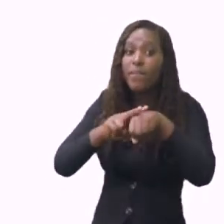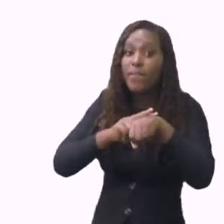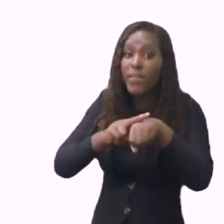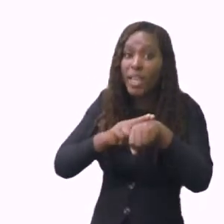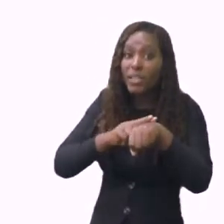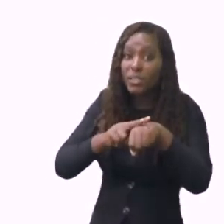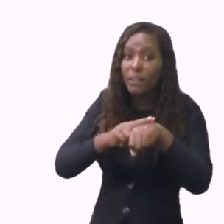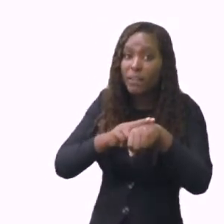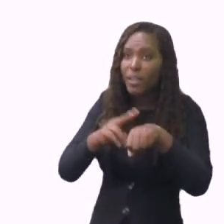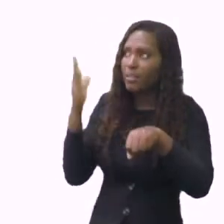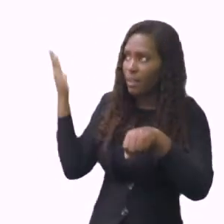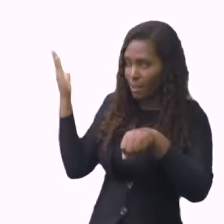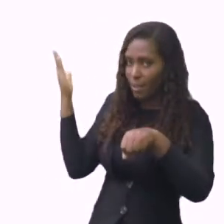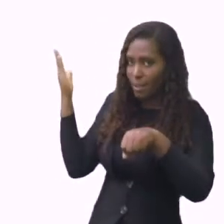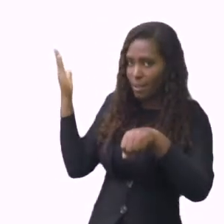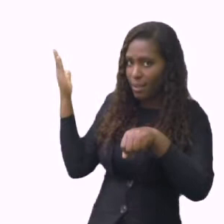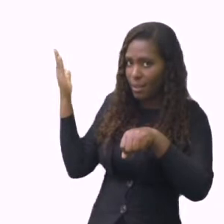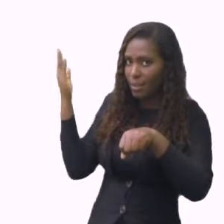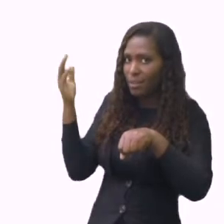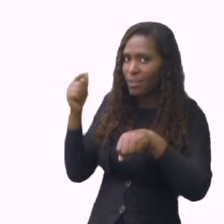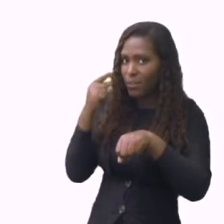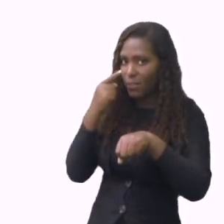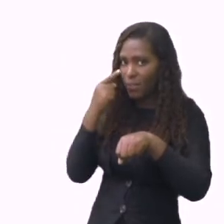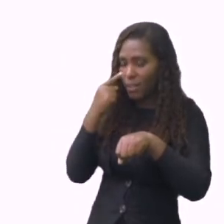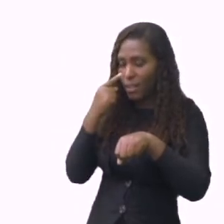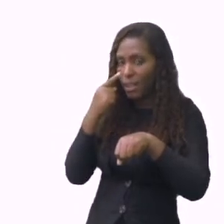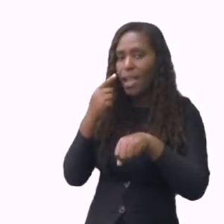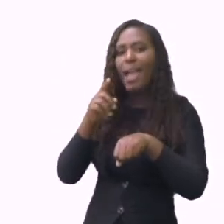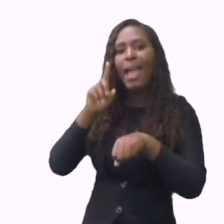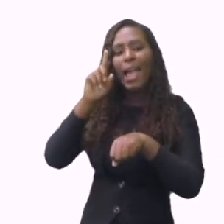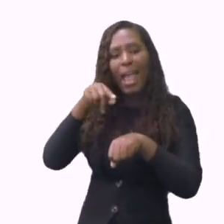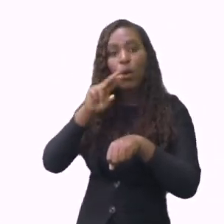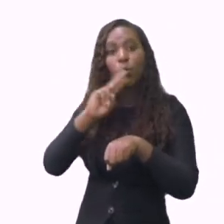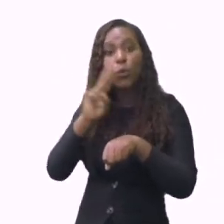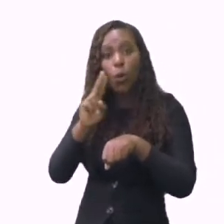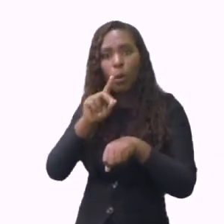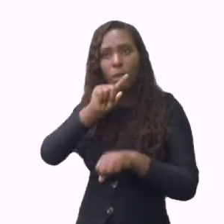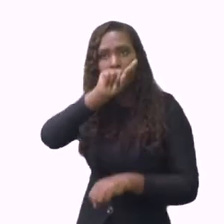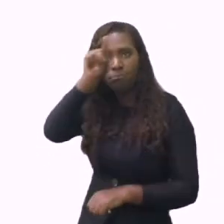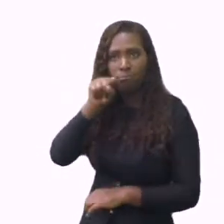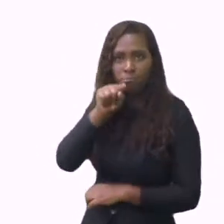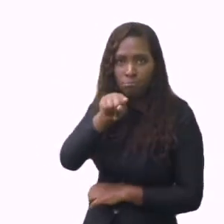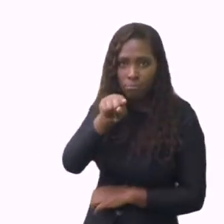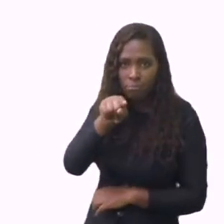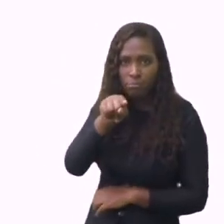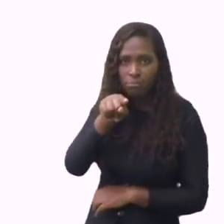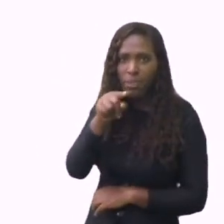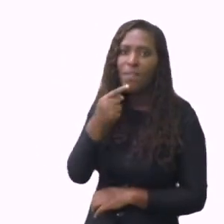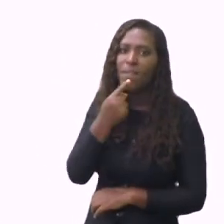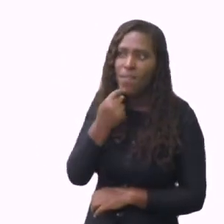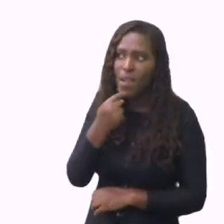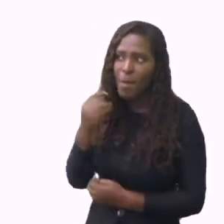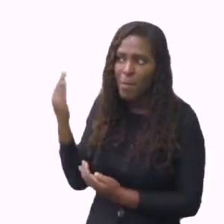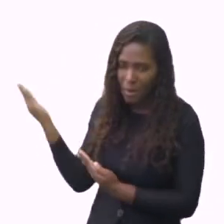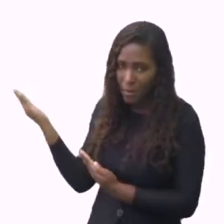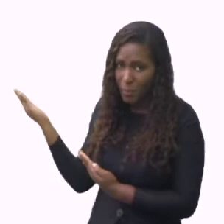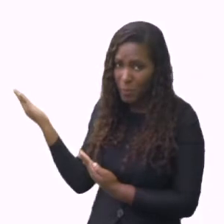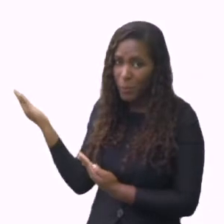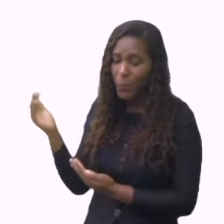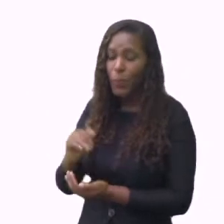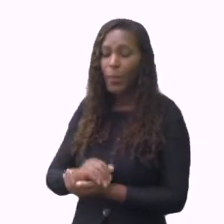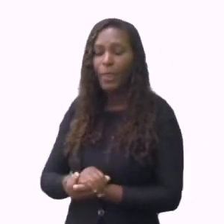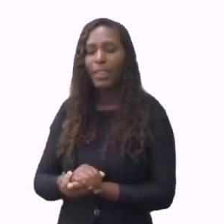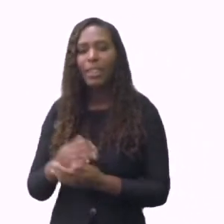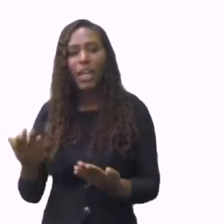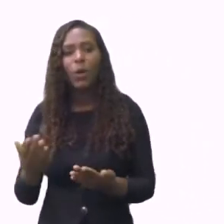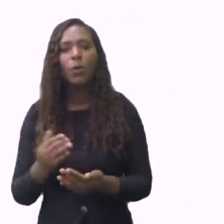de vermelho aí na tela, ele é a interrogação. Ele é um sinal que serve para indicar uma pergunta.